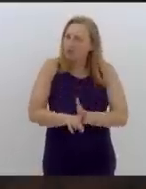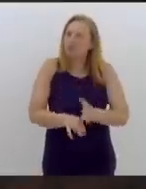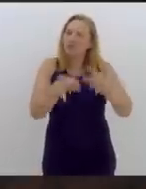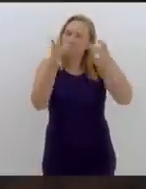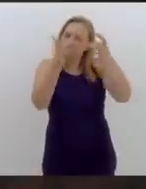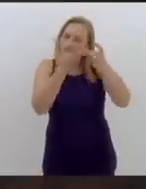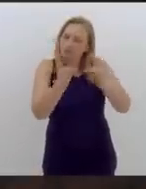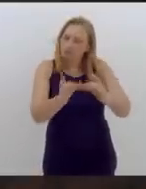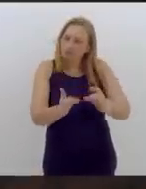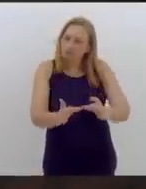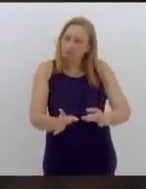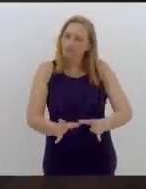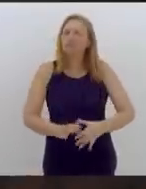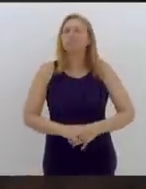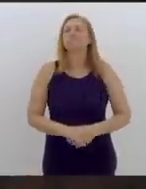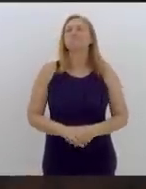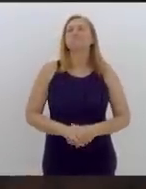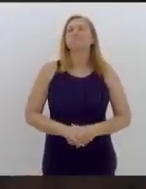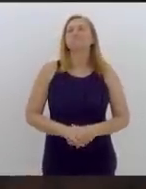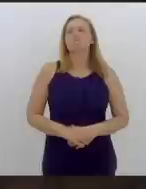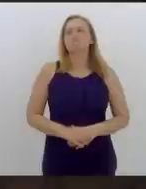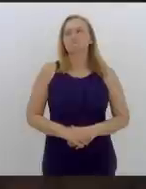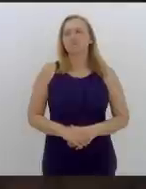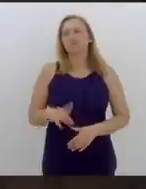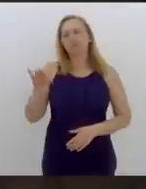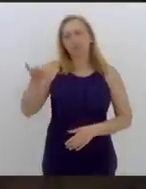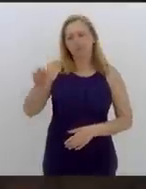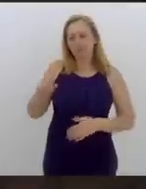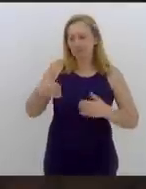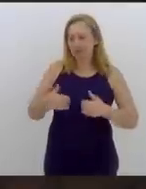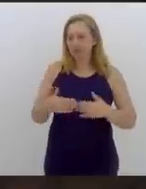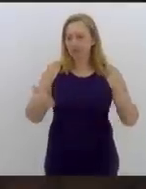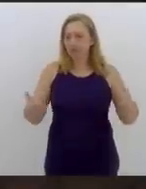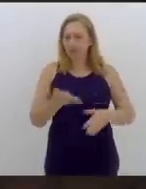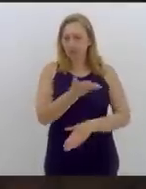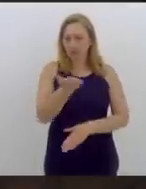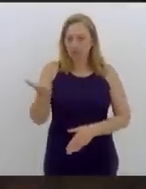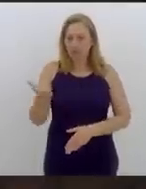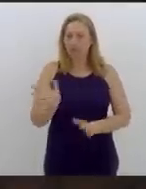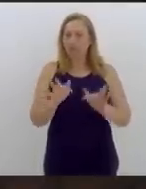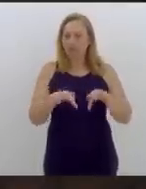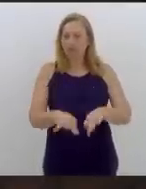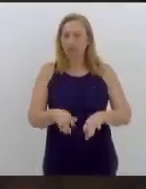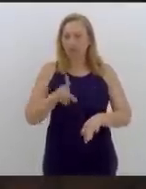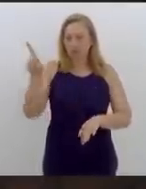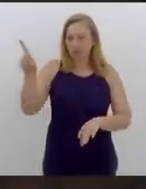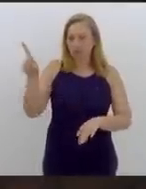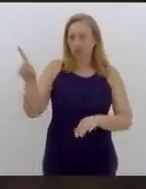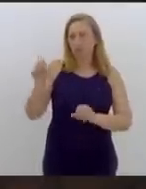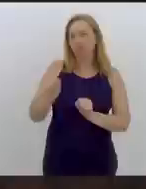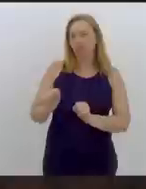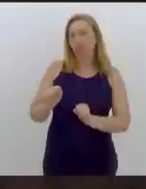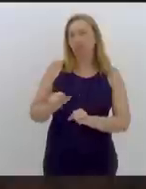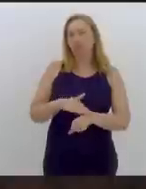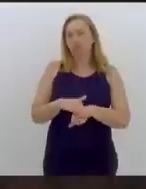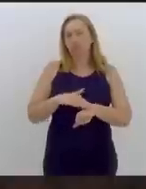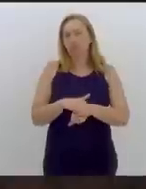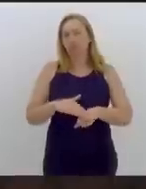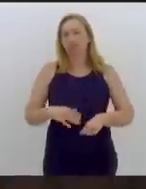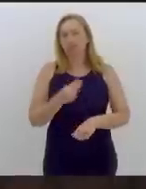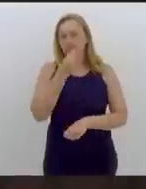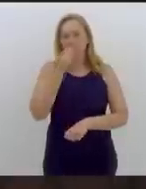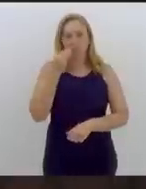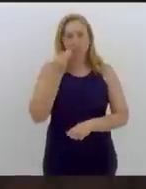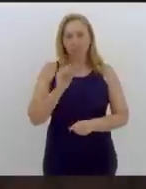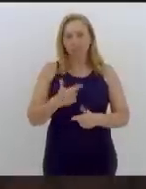tem que você tem que trazer entendeu casa casa meu gabinete está de portas abertas para você terminando aqui podemos até conversar tem jejum